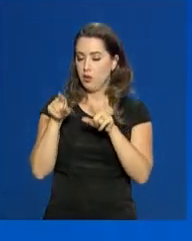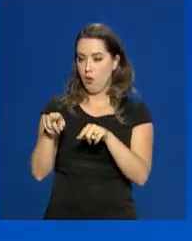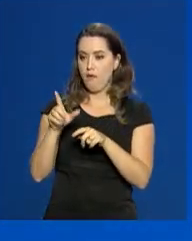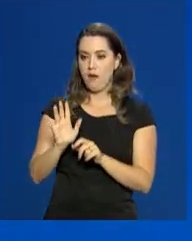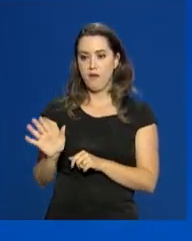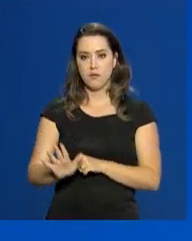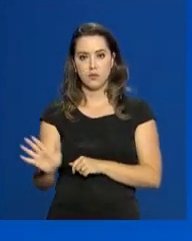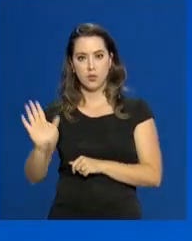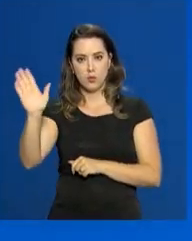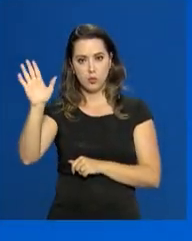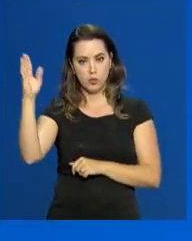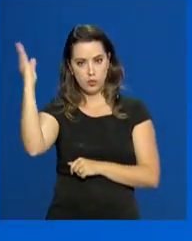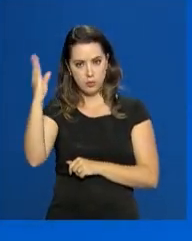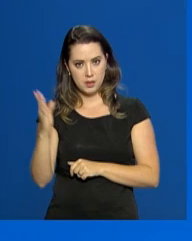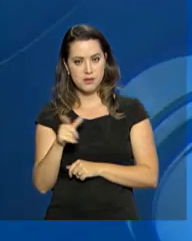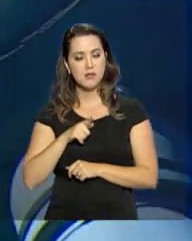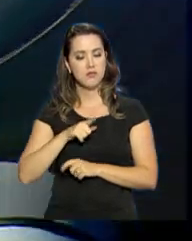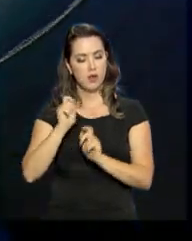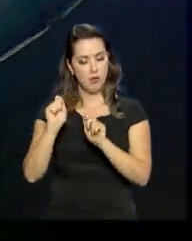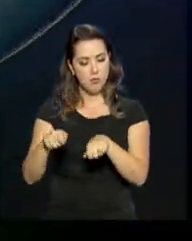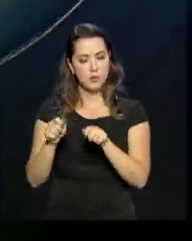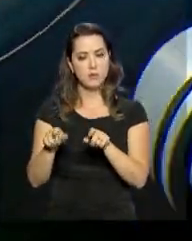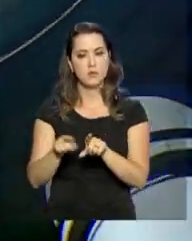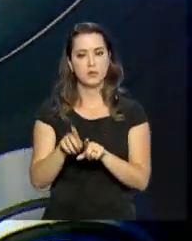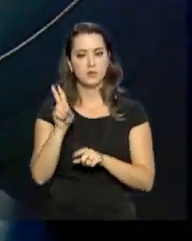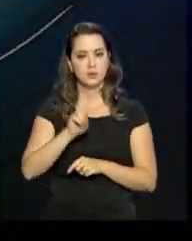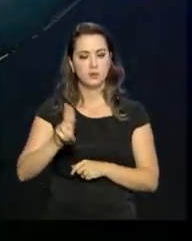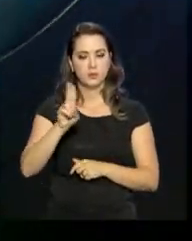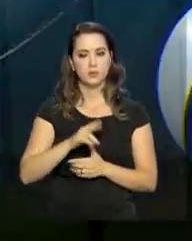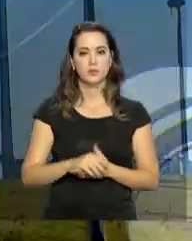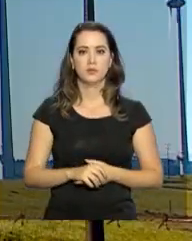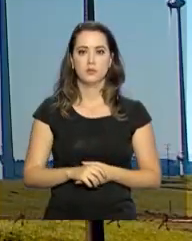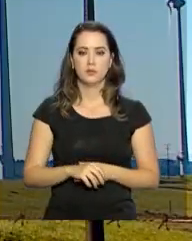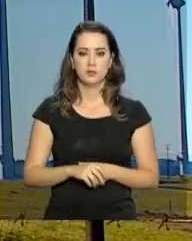e olhe que subir a que podem ser utilizados